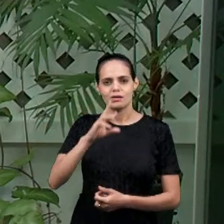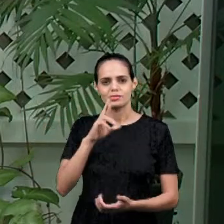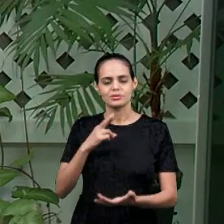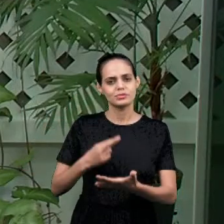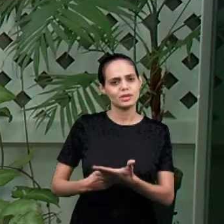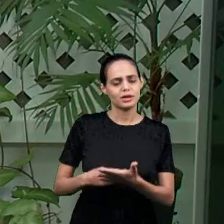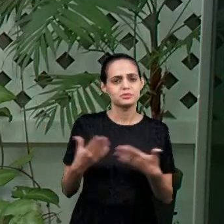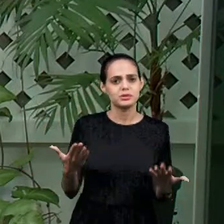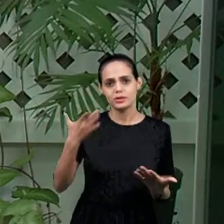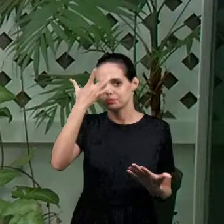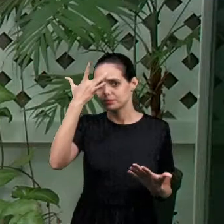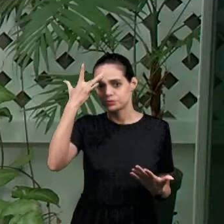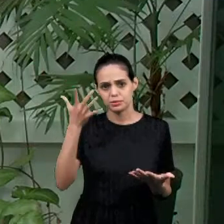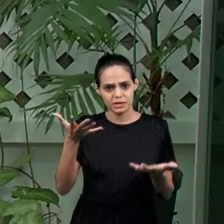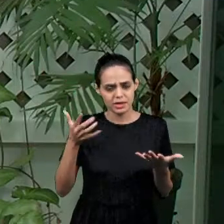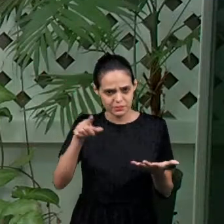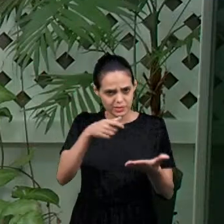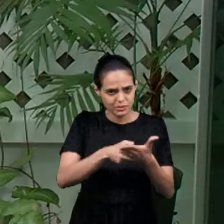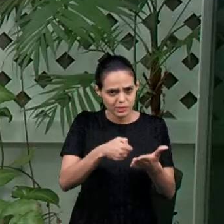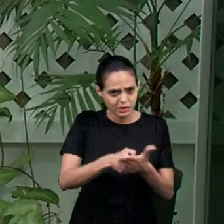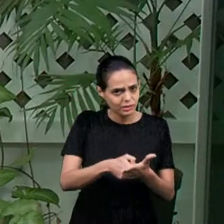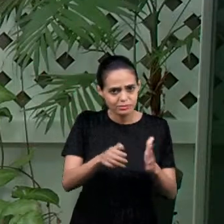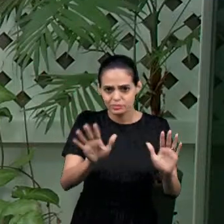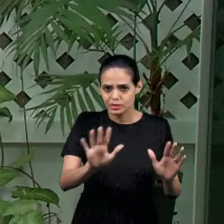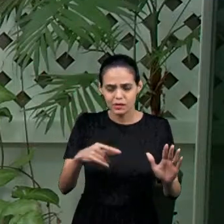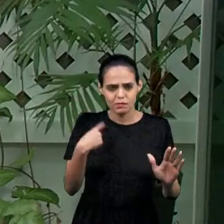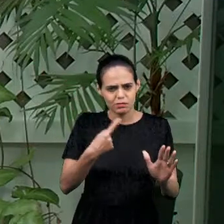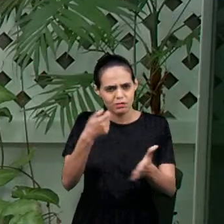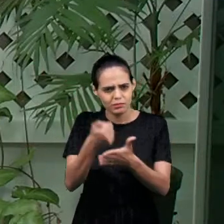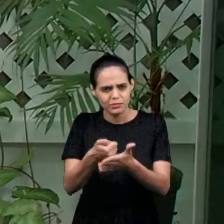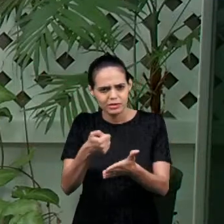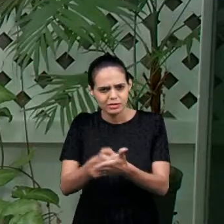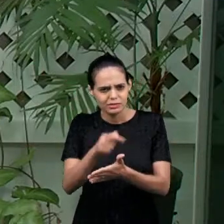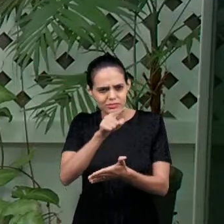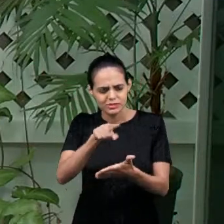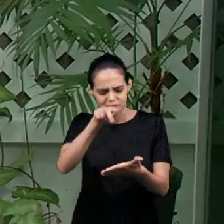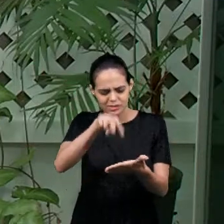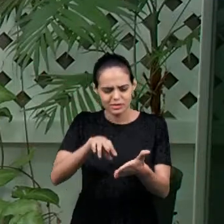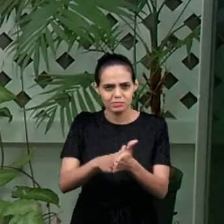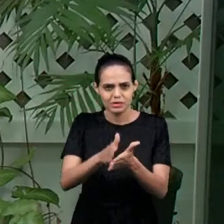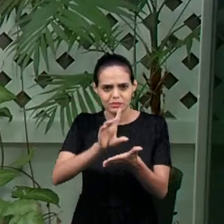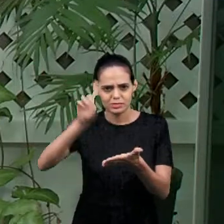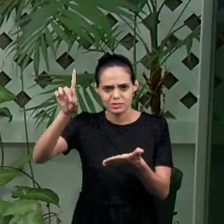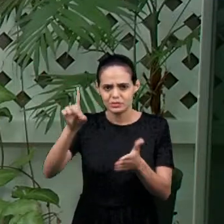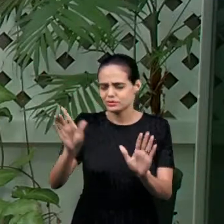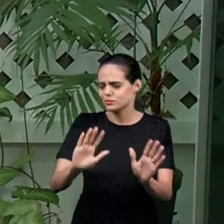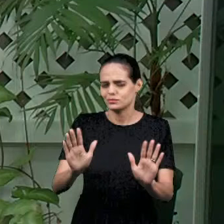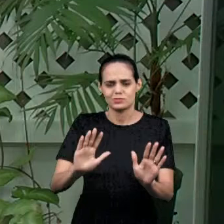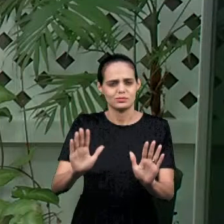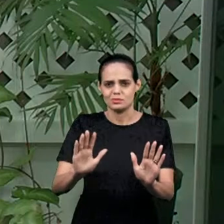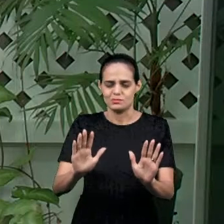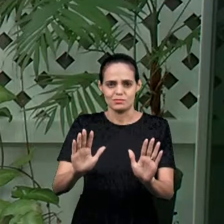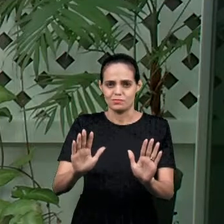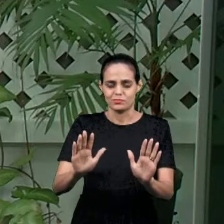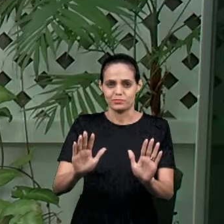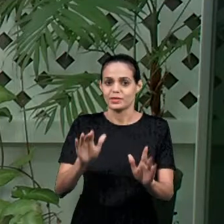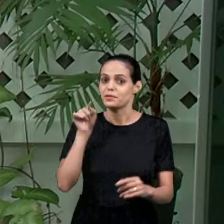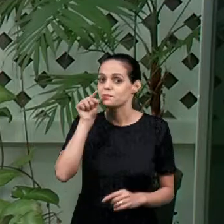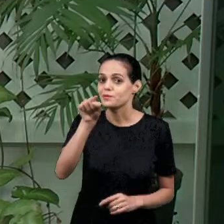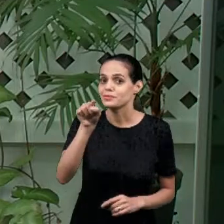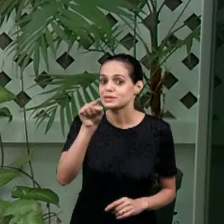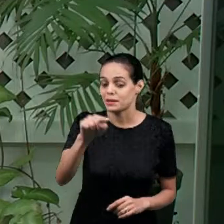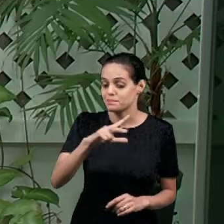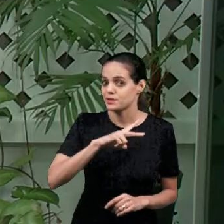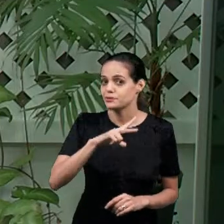quer. Ninguém é obrigado a isso. Nós não estamos obrigando ninguém a ler Bíblia, nem estudar, não. A questão é sua.